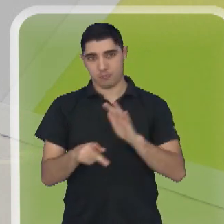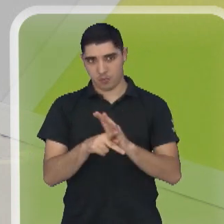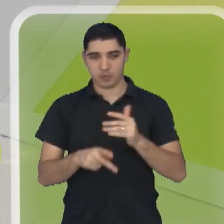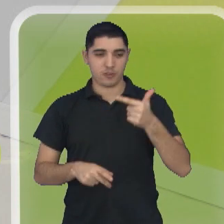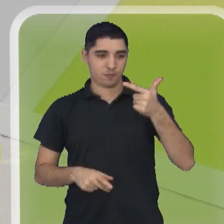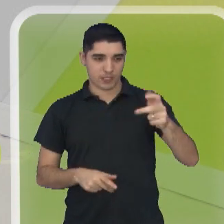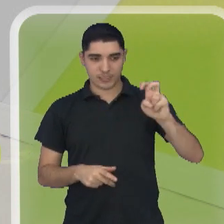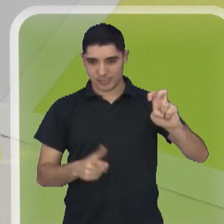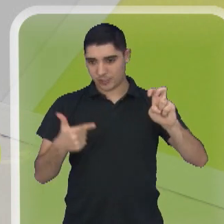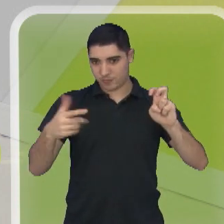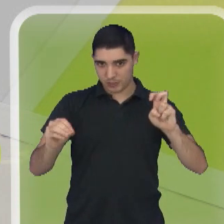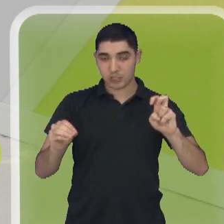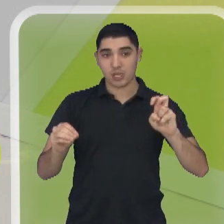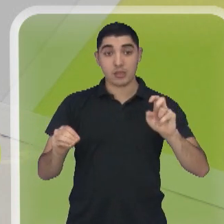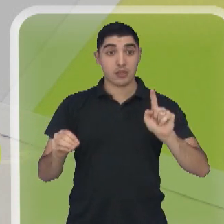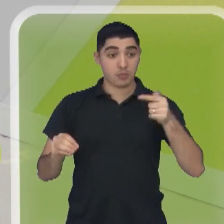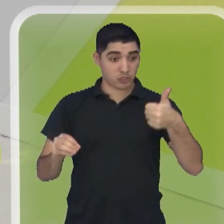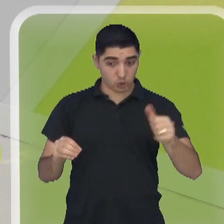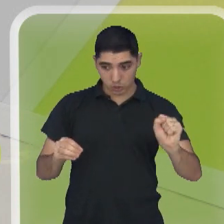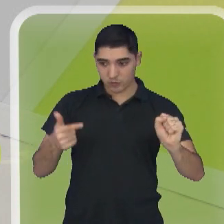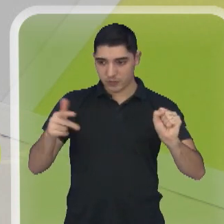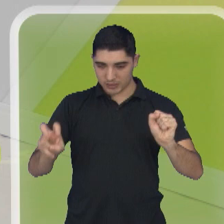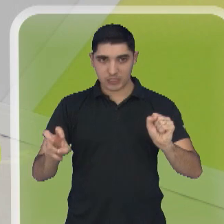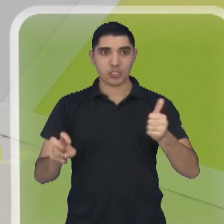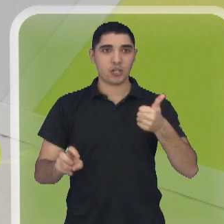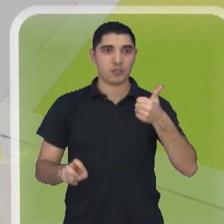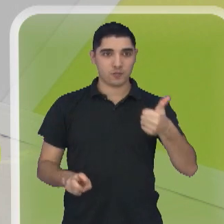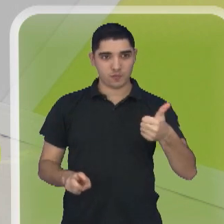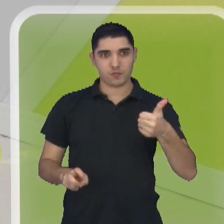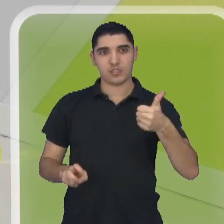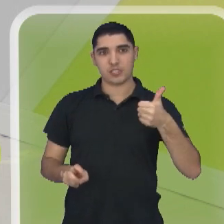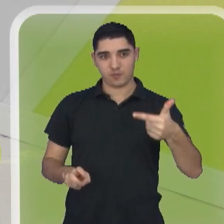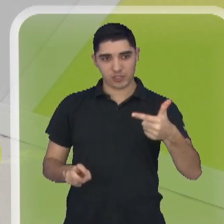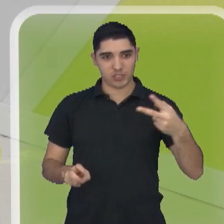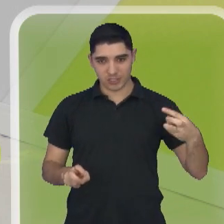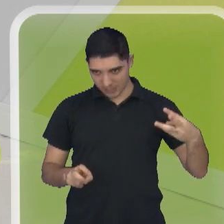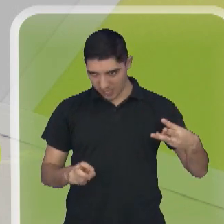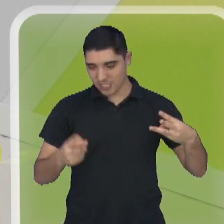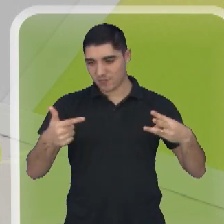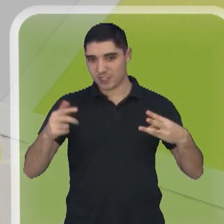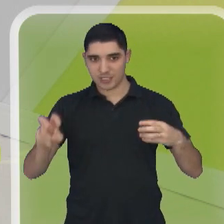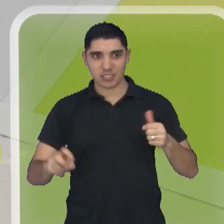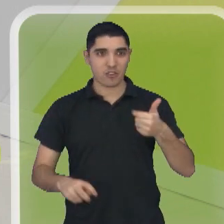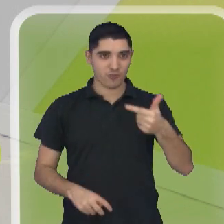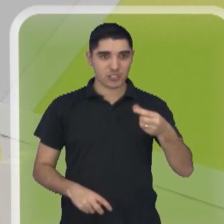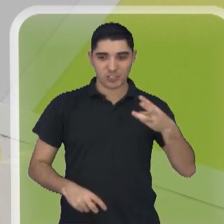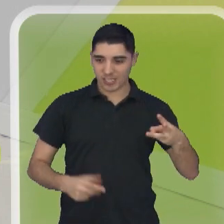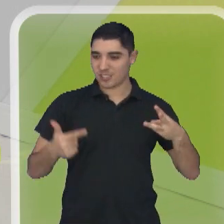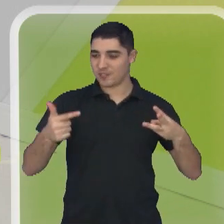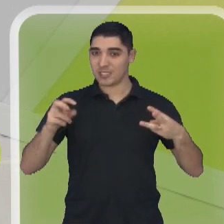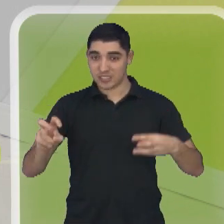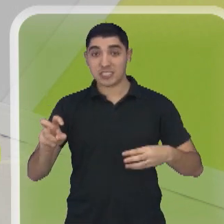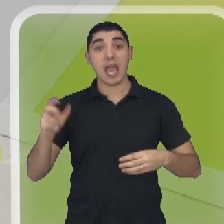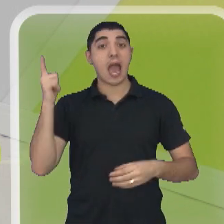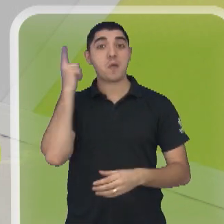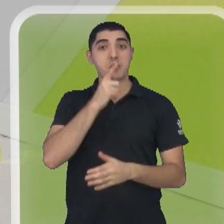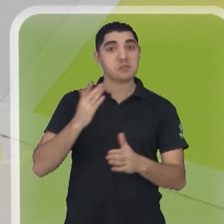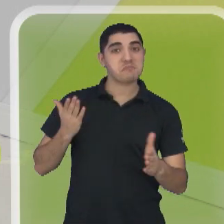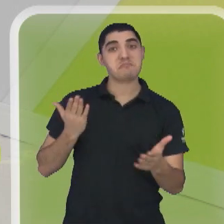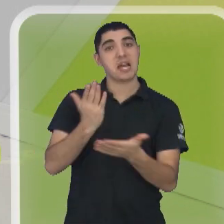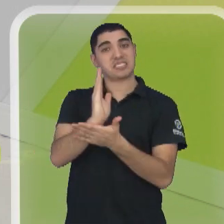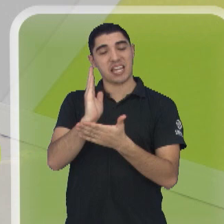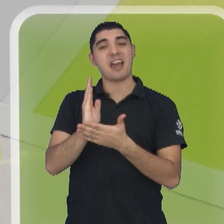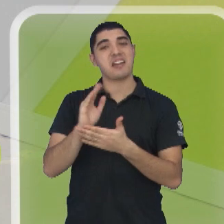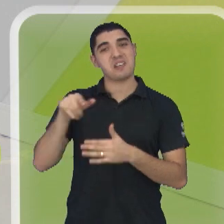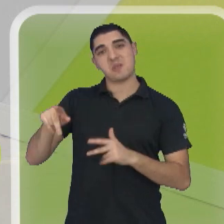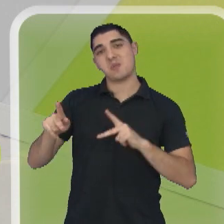25-20, 18-25, 23-25 e 23-25, e fechou a série melhor de 3 das quartas